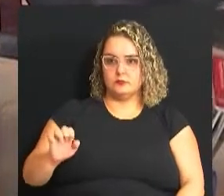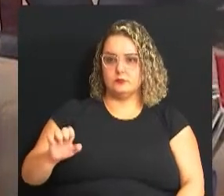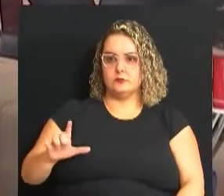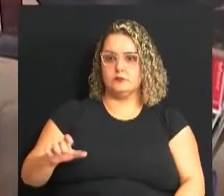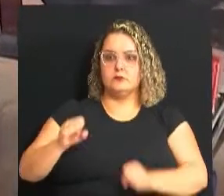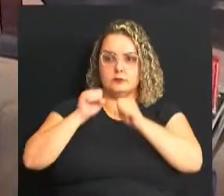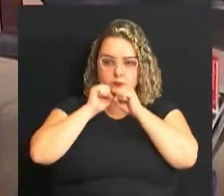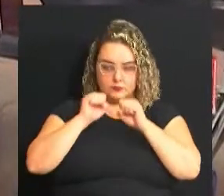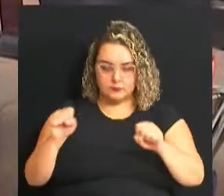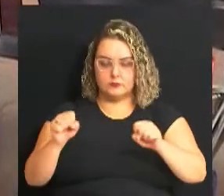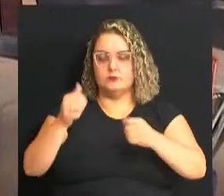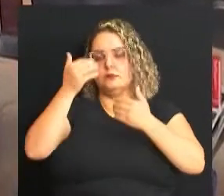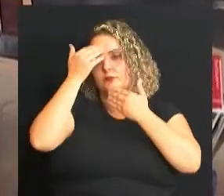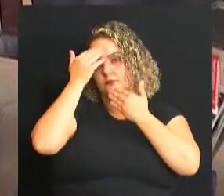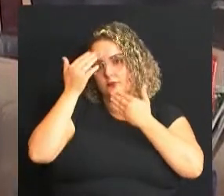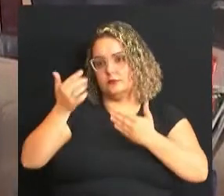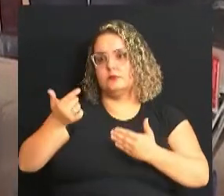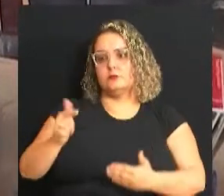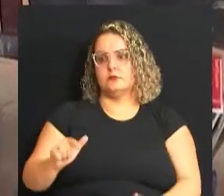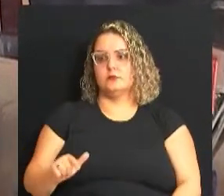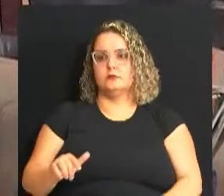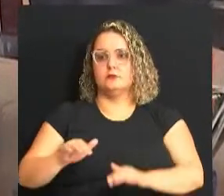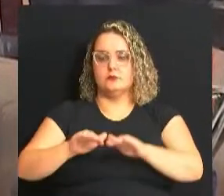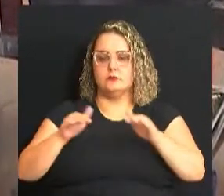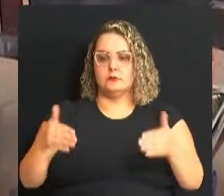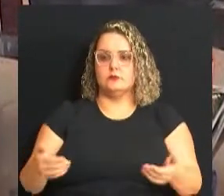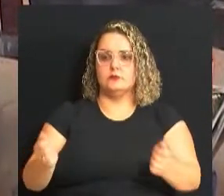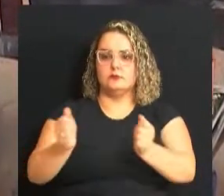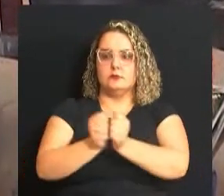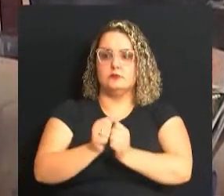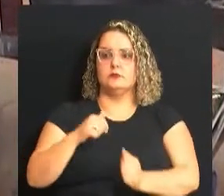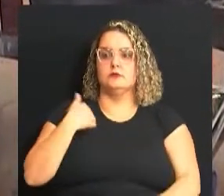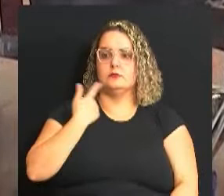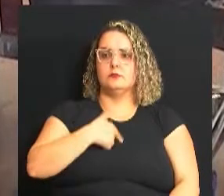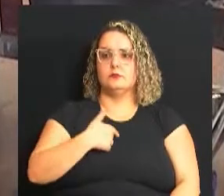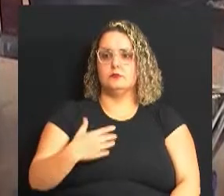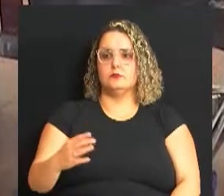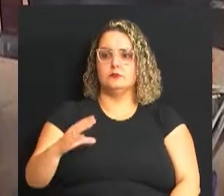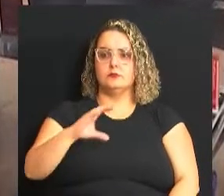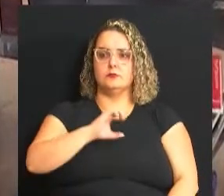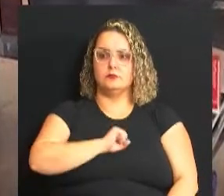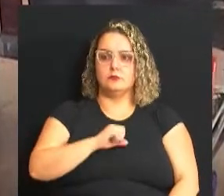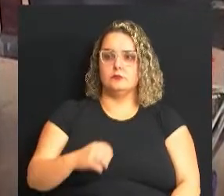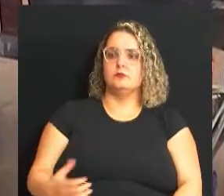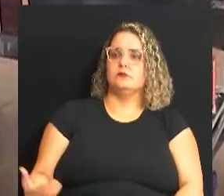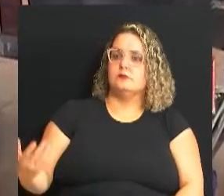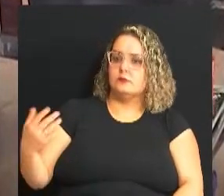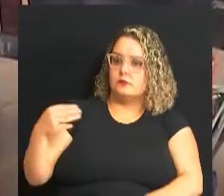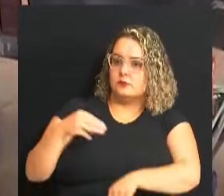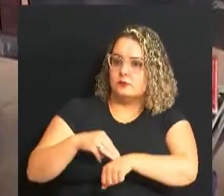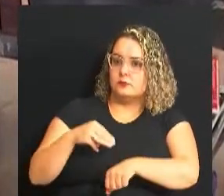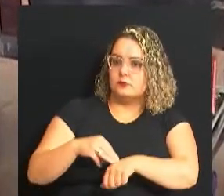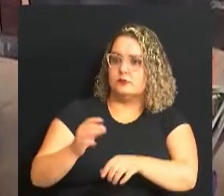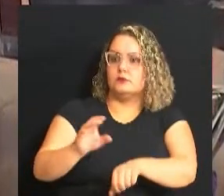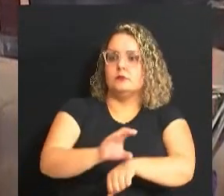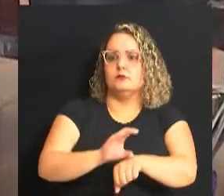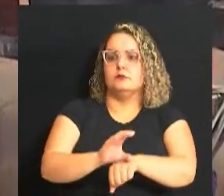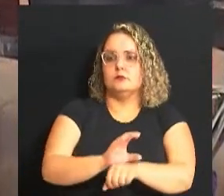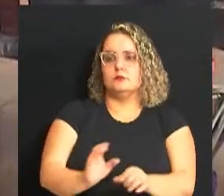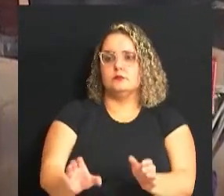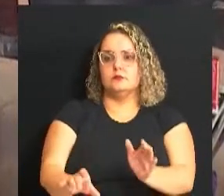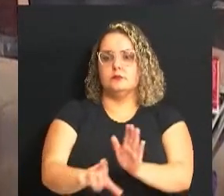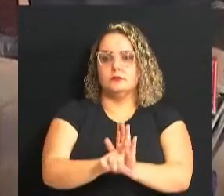mais uma vez obrigado. Na mesa conosco, a nossa querida Guida Calisto, membro da Comissão de